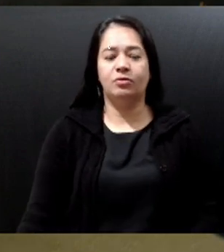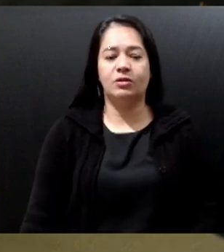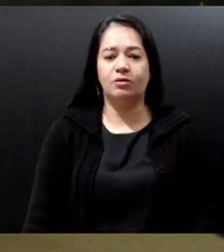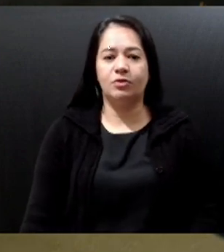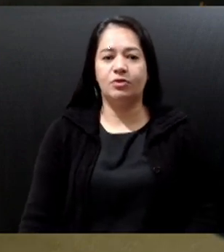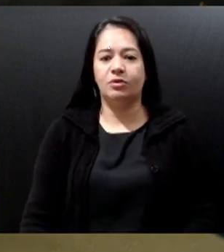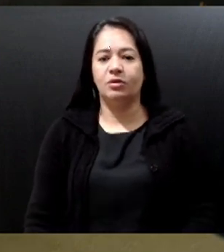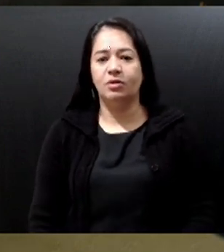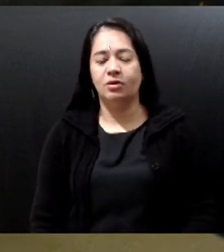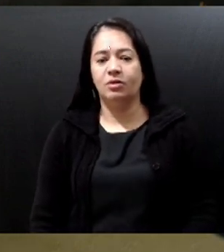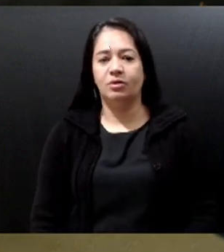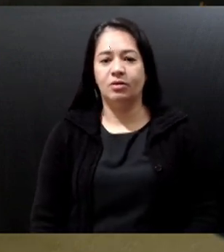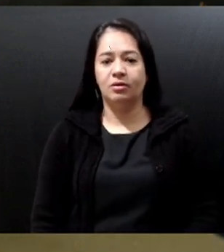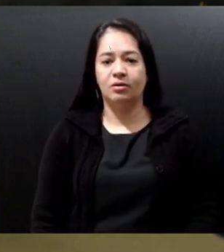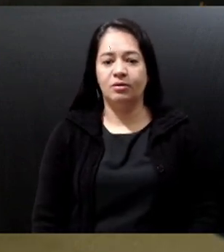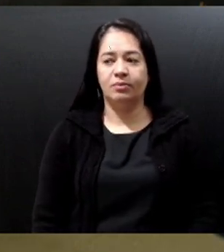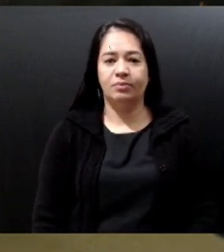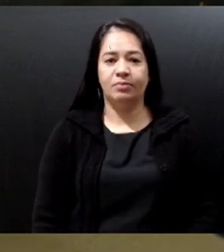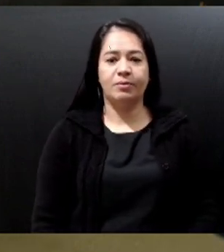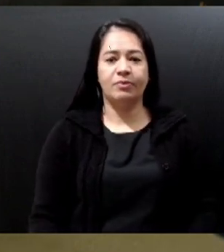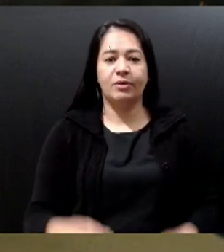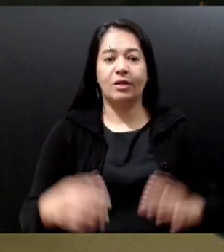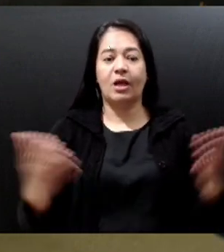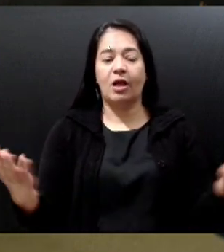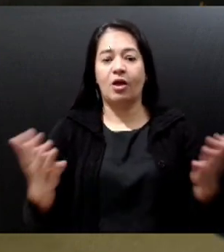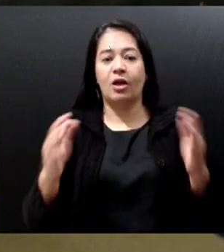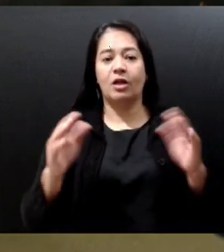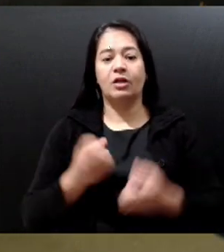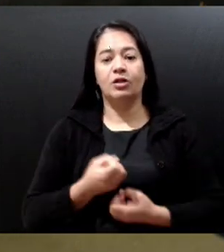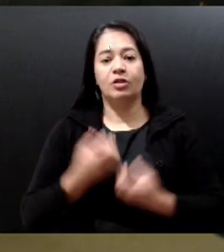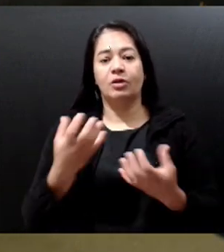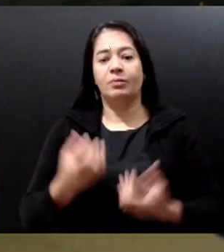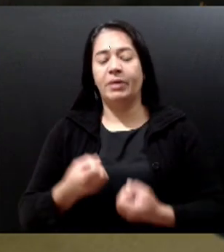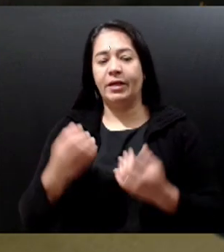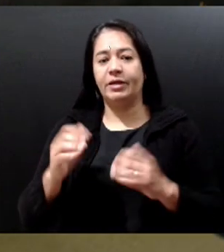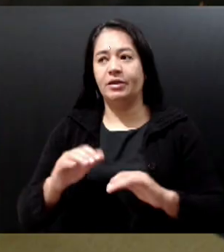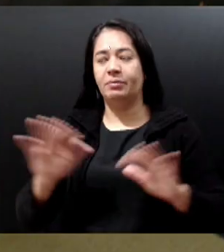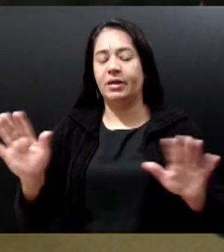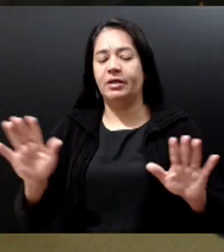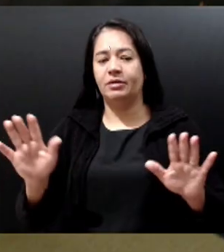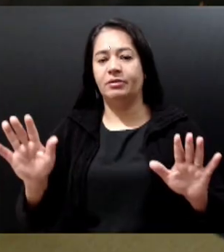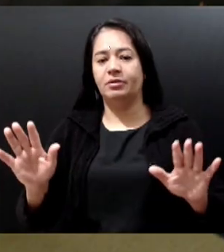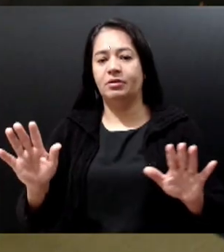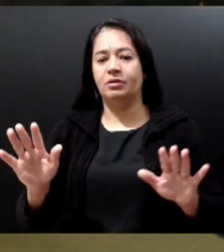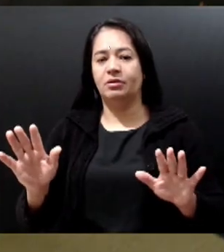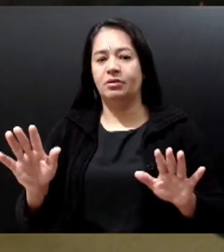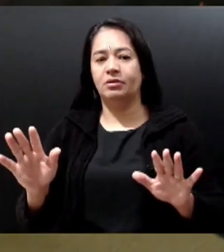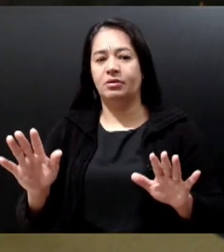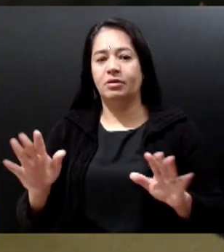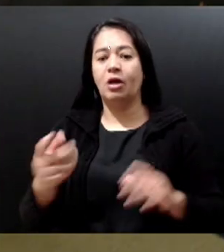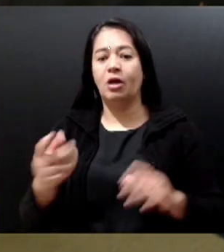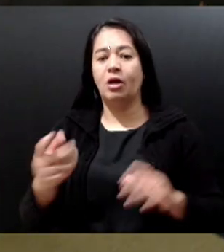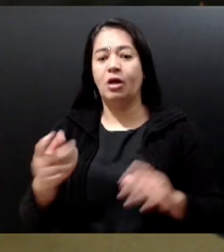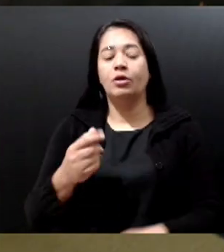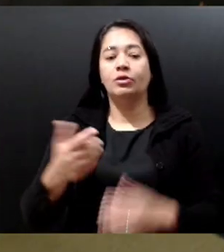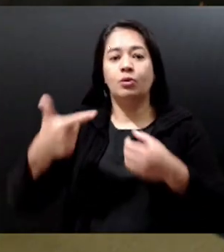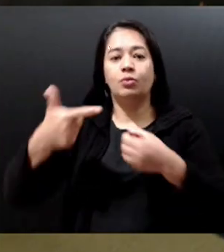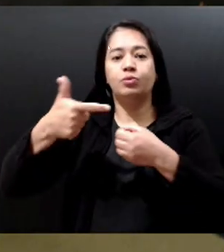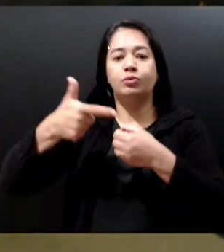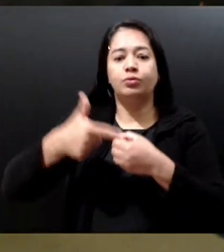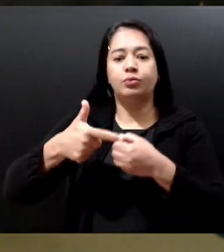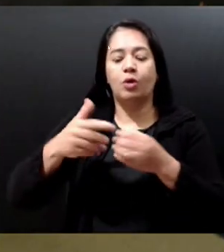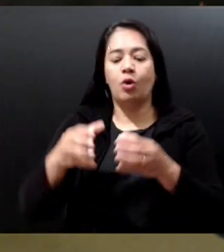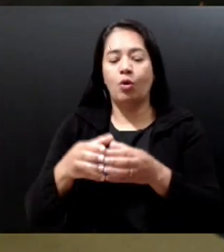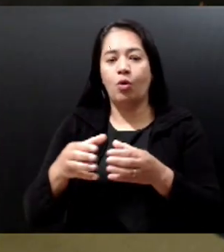Câmara de Campinas. Olha só, a comissão analisa projetos sobre preços de combustíveis. É a Comissão de Constituição